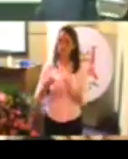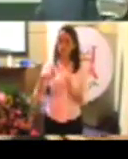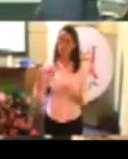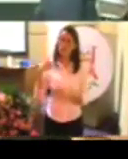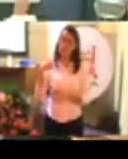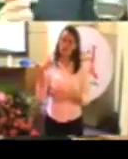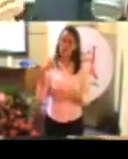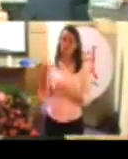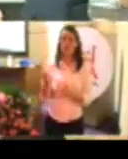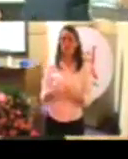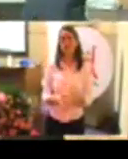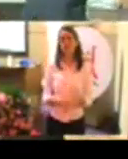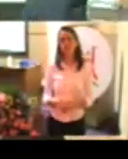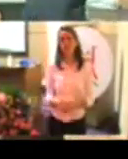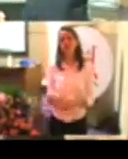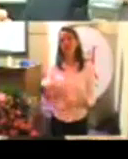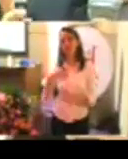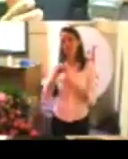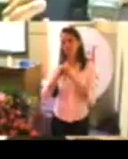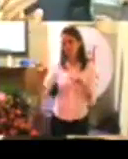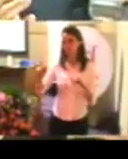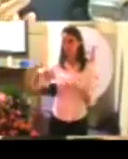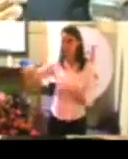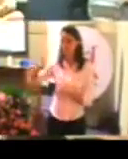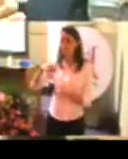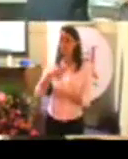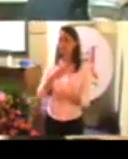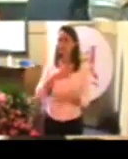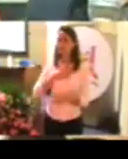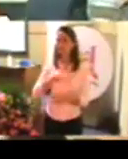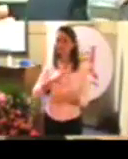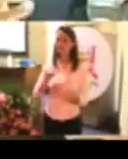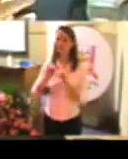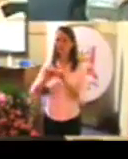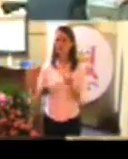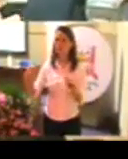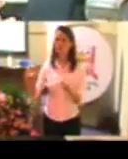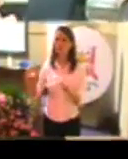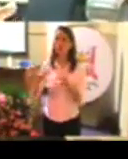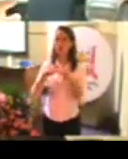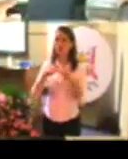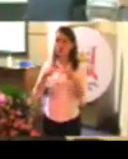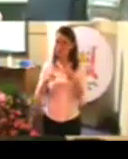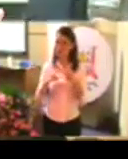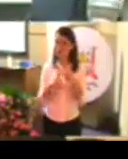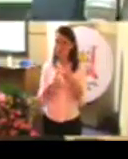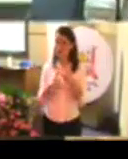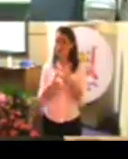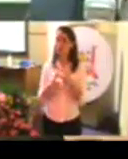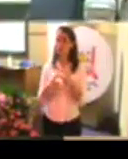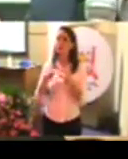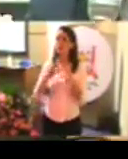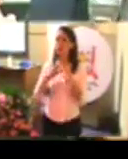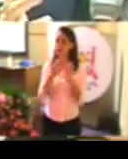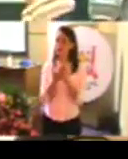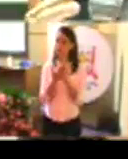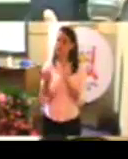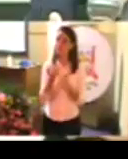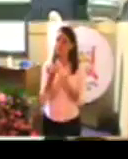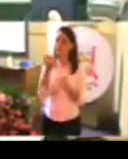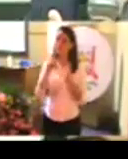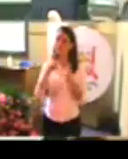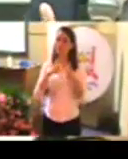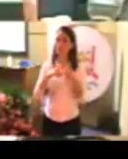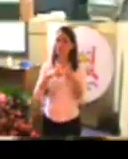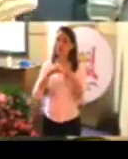dos Deputados. Eu posso dizer para vocês, com muita tranquilidade, que são duas grandes escolas, tanto o